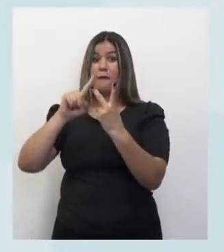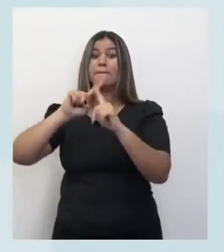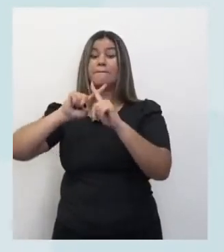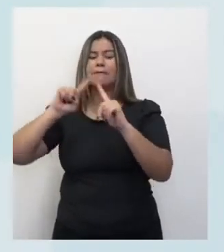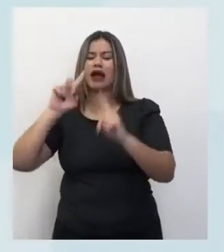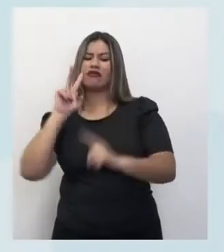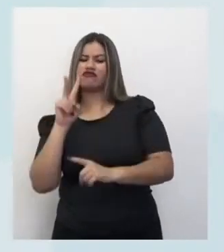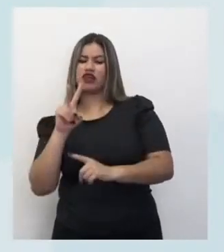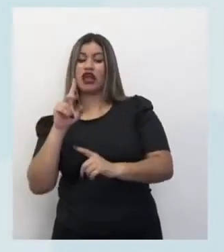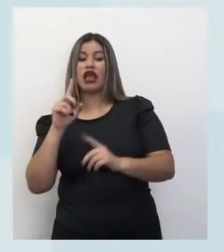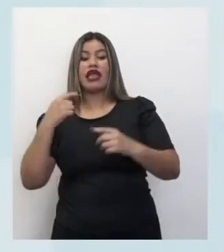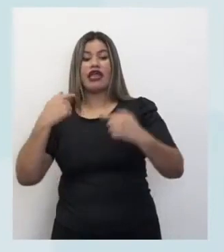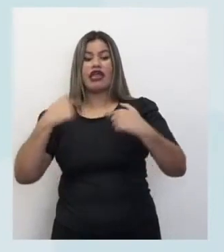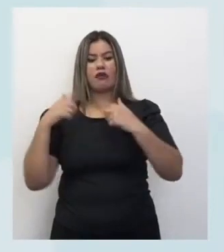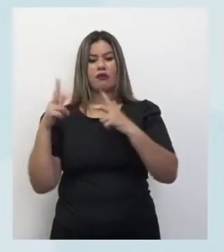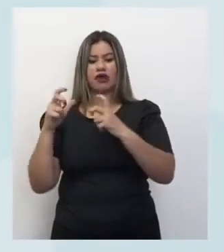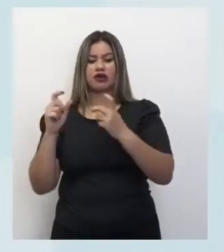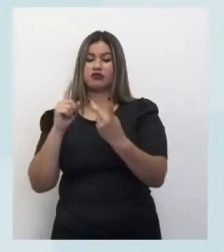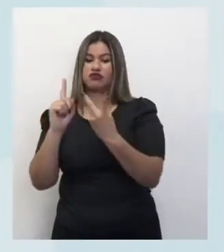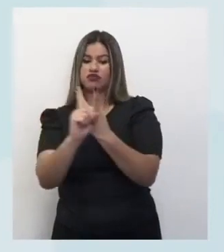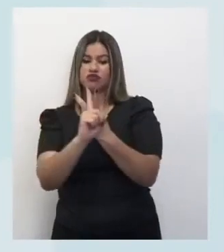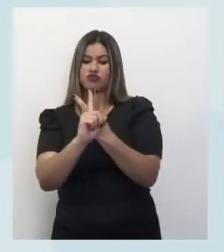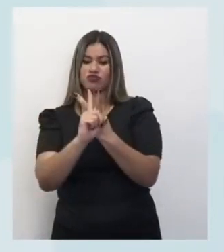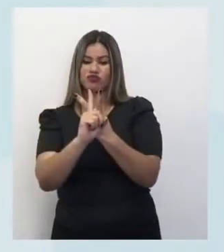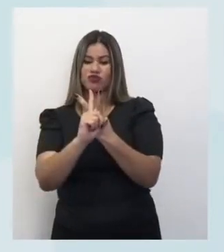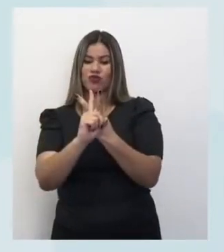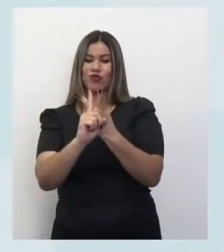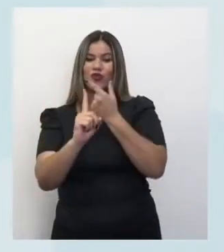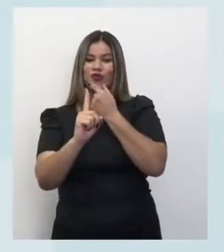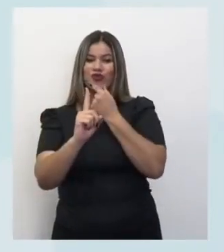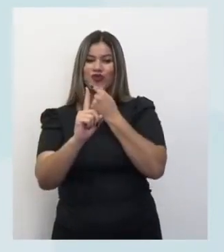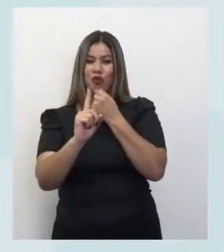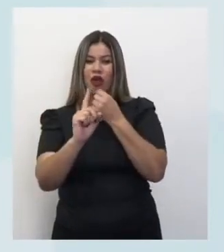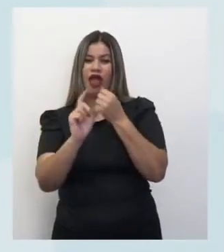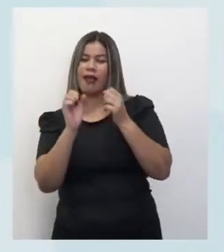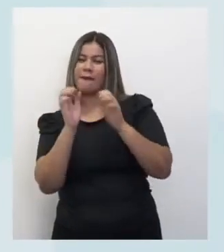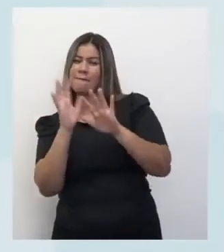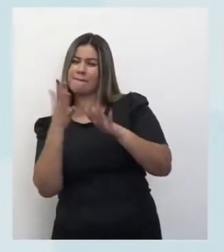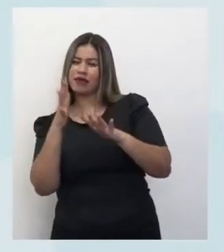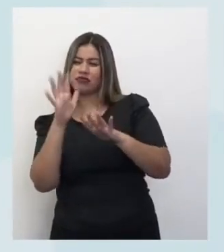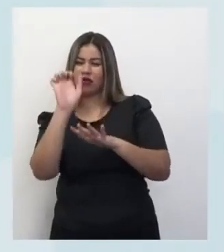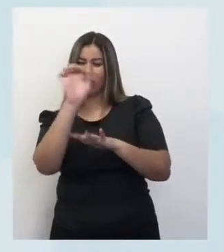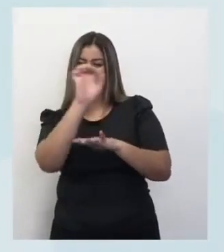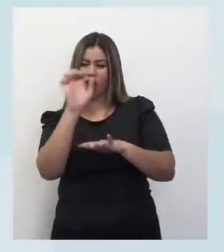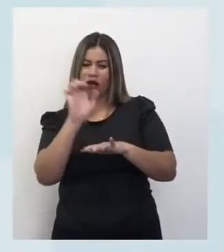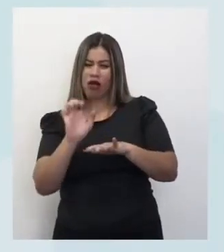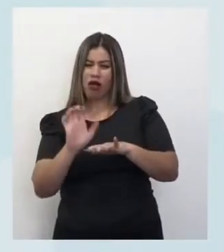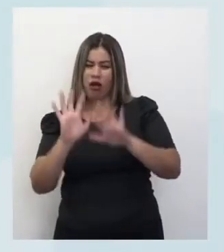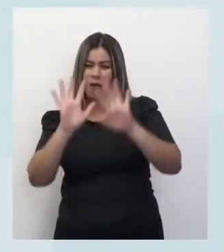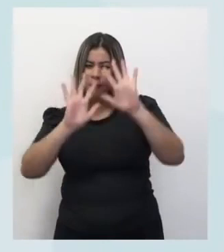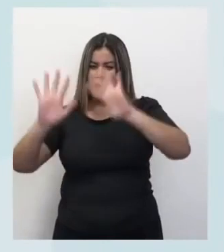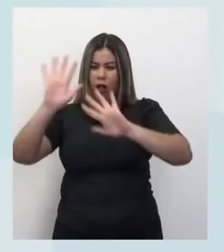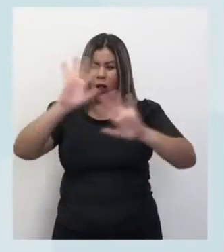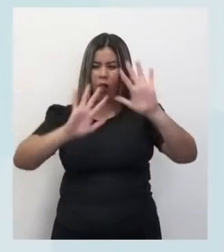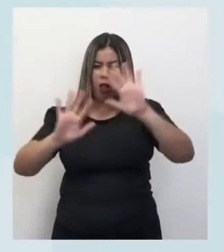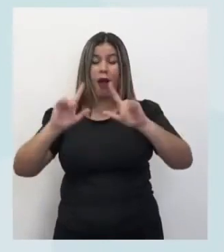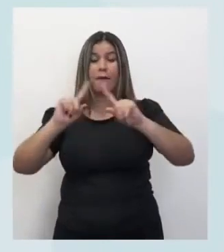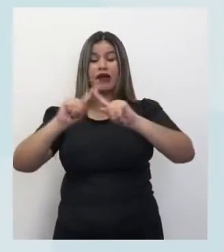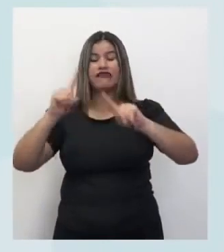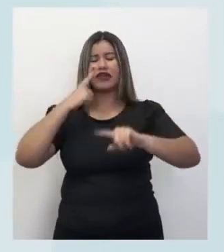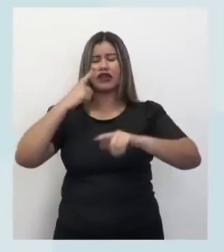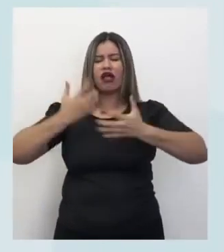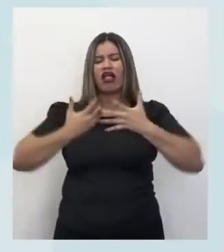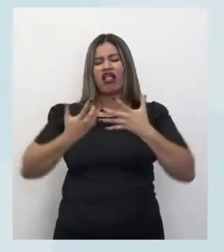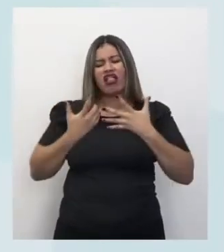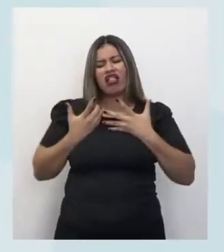daqui eu consigo perceber que o menino, ele está desfocado ali, mas você já vê que ele está cansado, está sentado. E